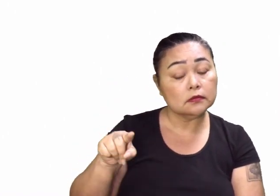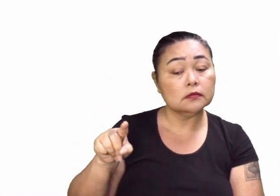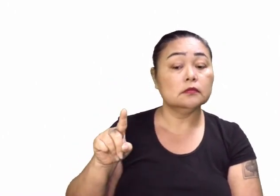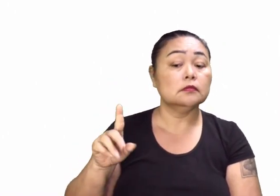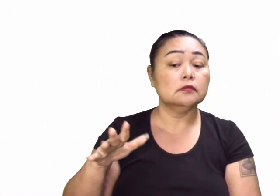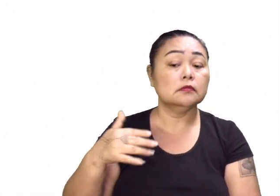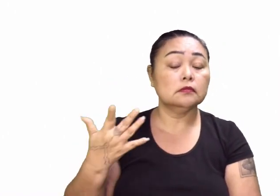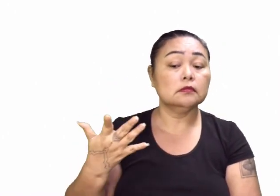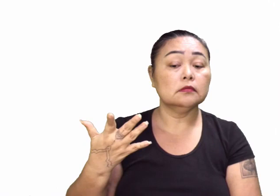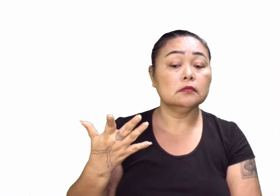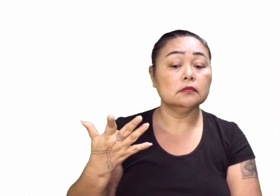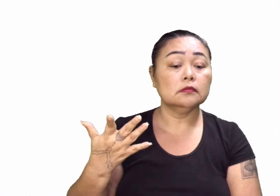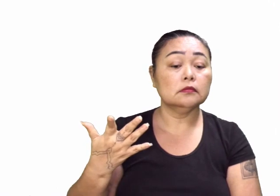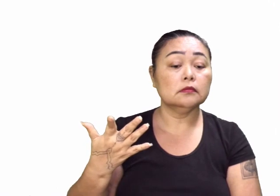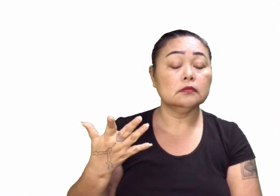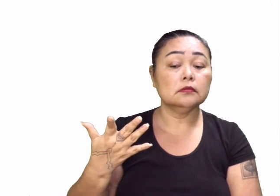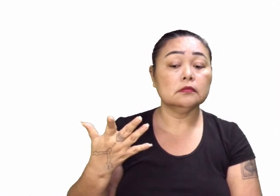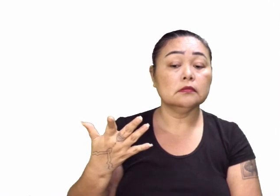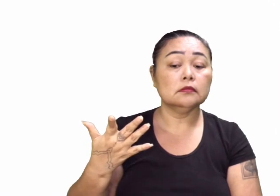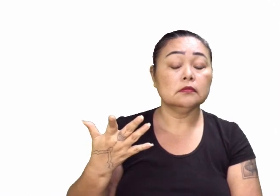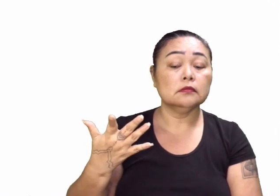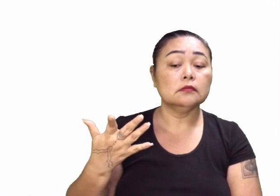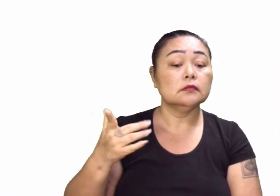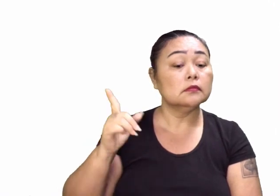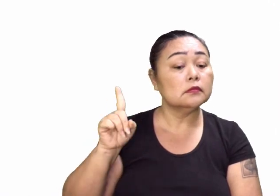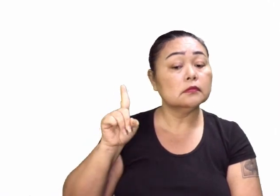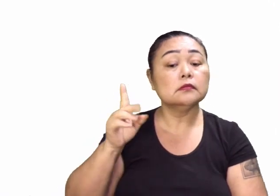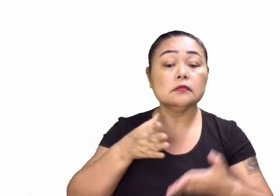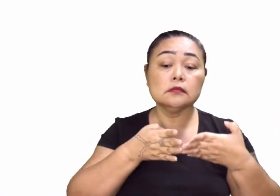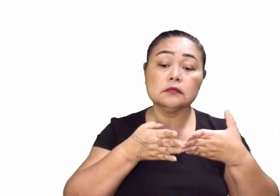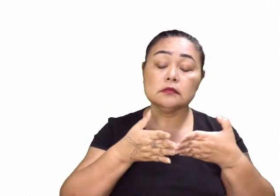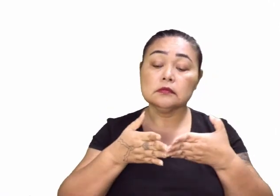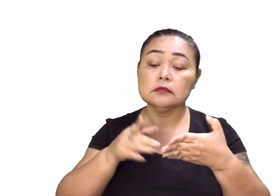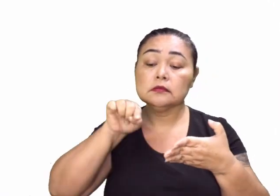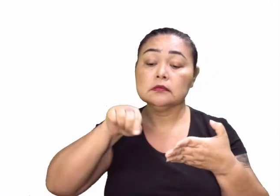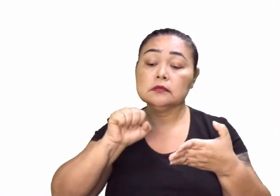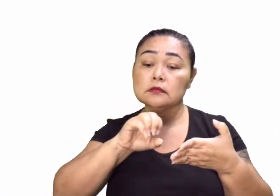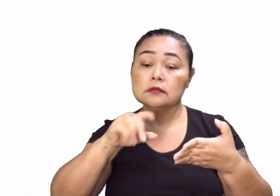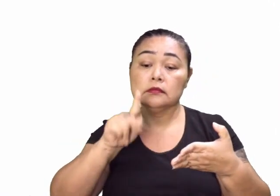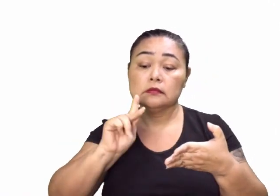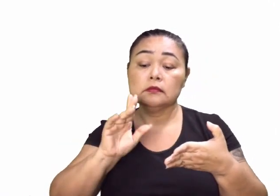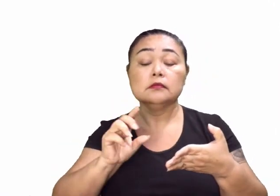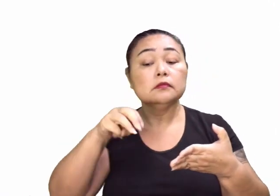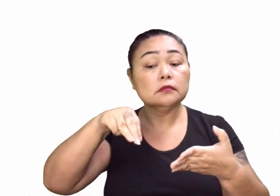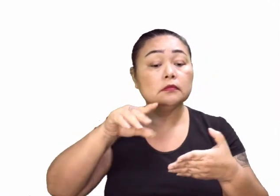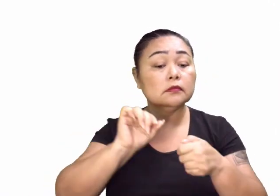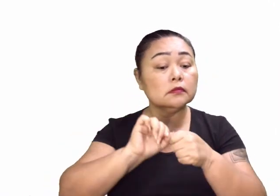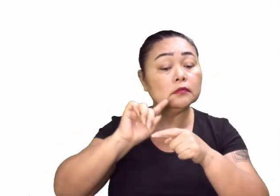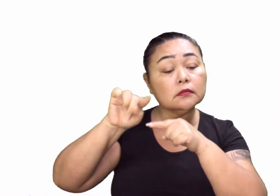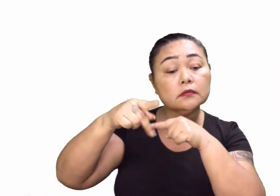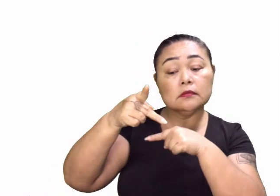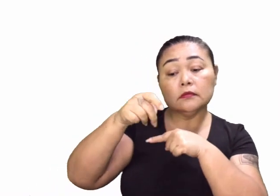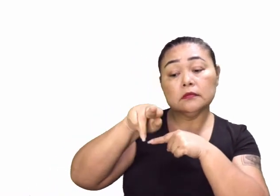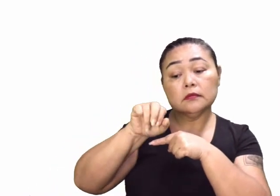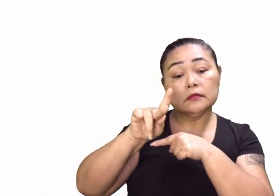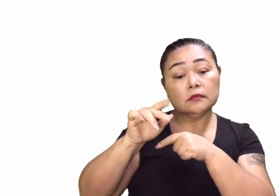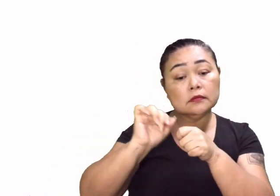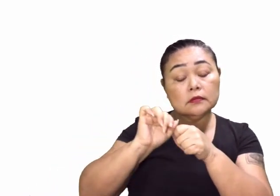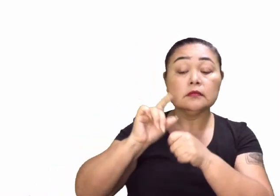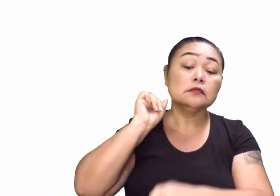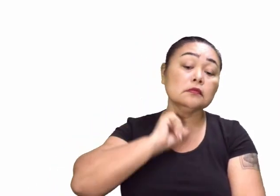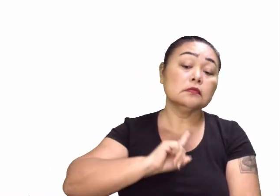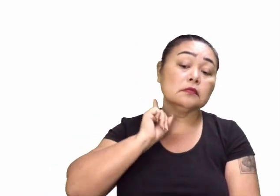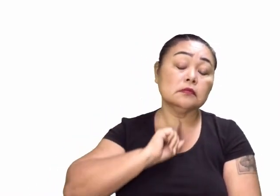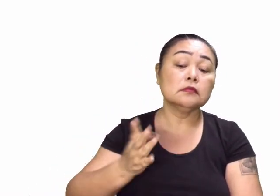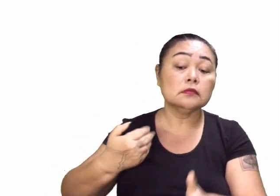Exato. Tá aí, Rogério. É navegável por cerca de 1.800 quilômetros, desde Pirapora, em Minas